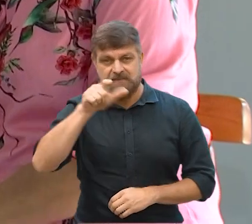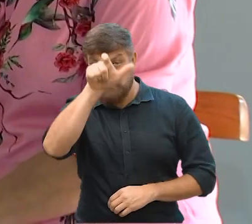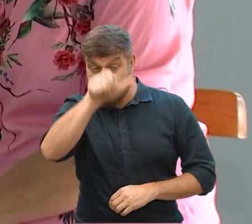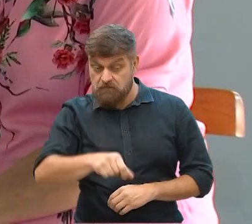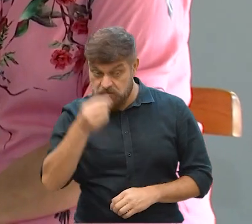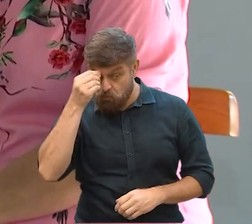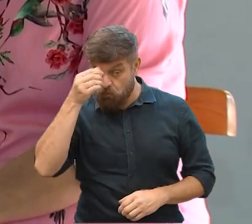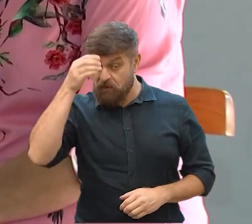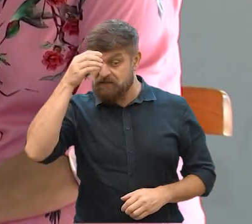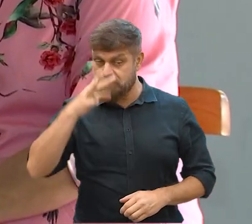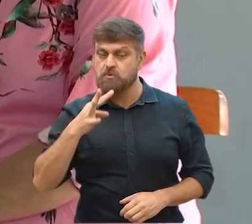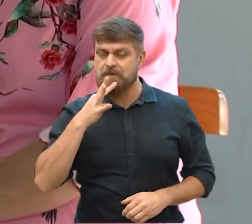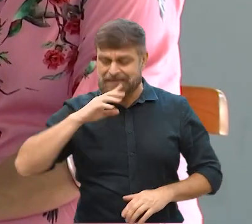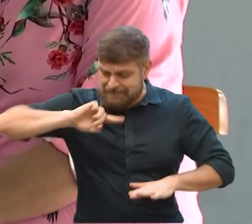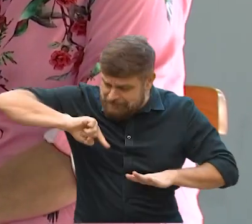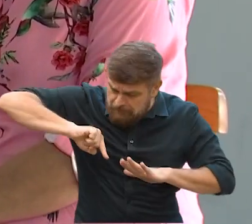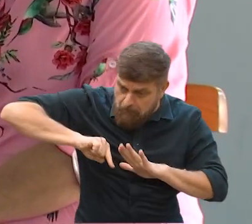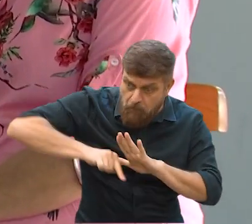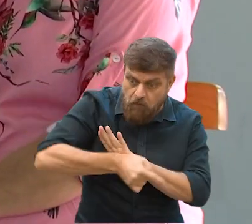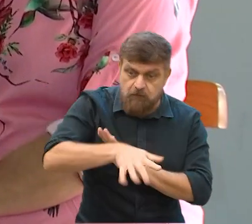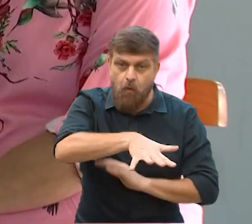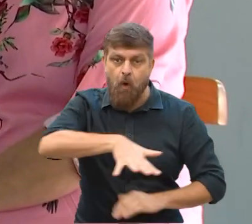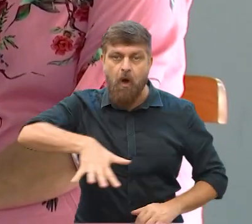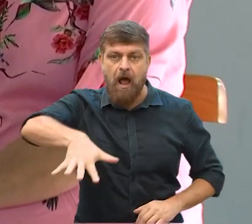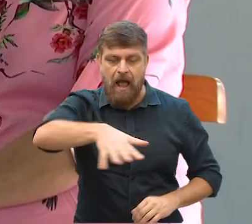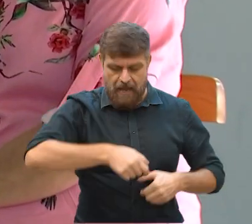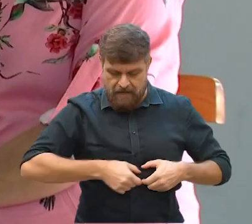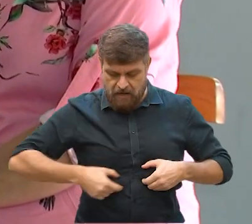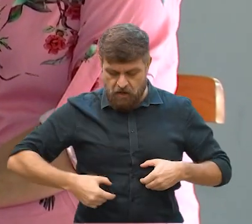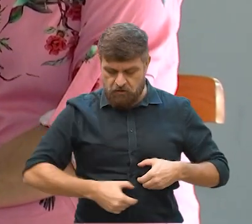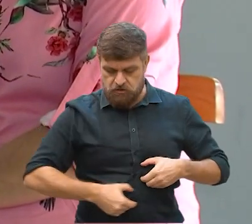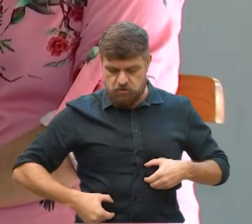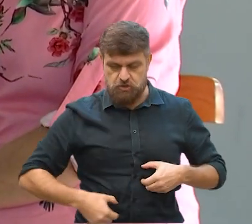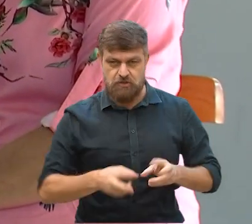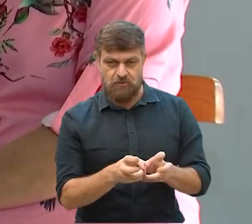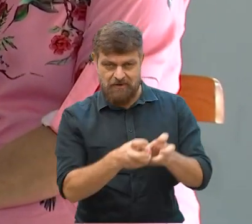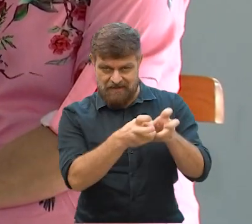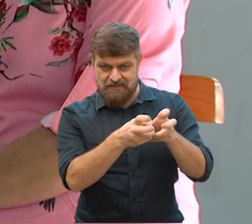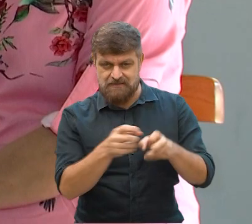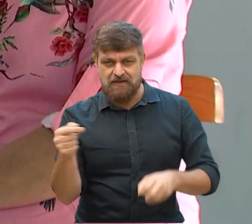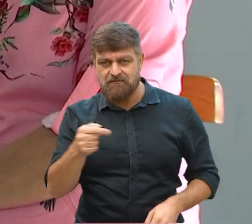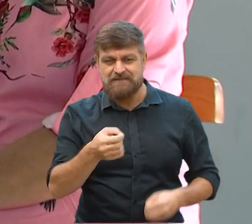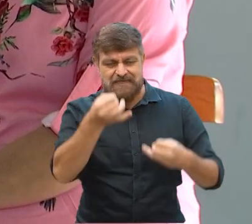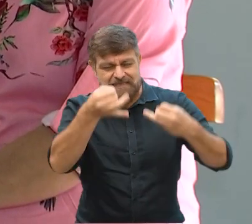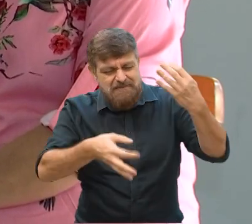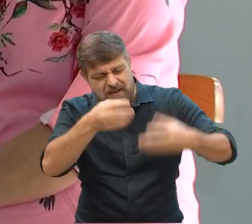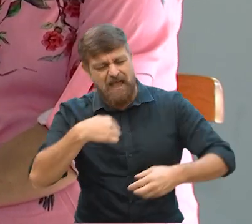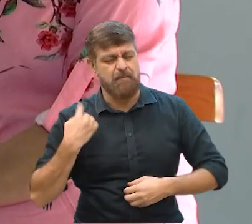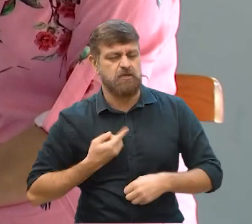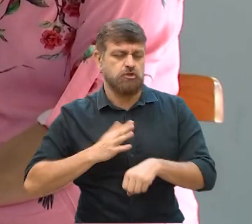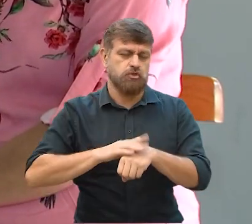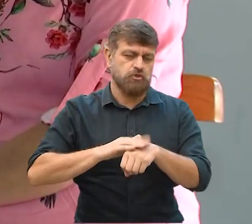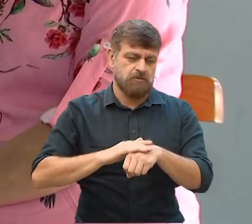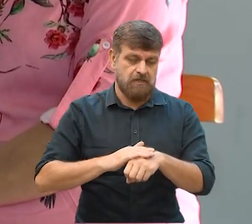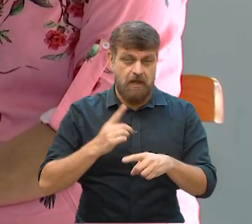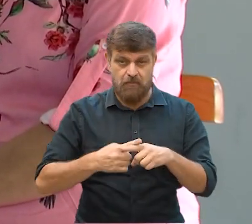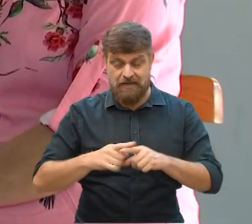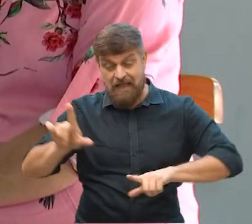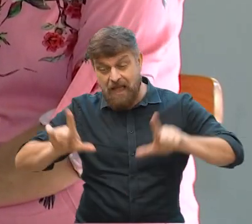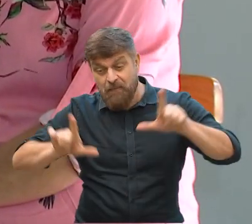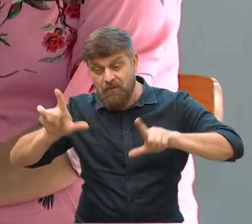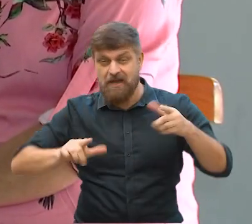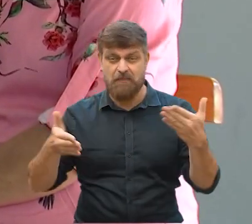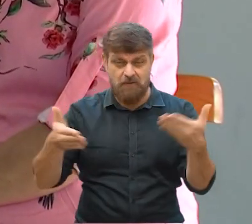todo o seu conhecimento e envolvimento na área. Eu gostaria que o senhor nos falasse sobre as doenças, porque nesse programa de